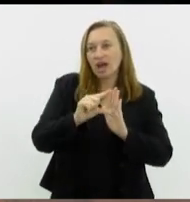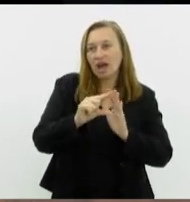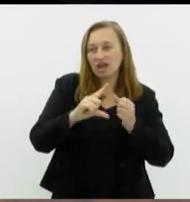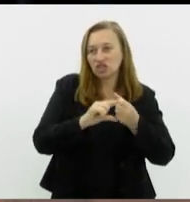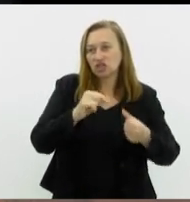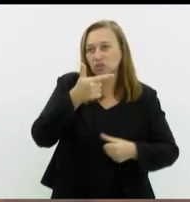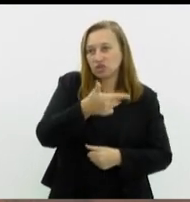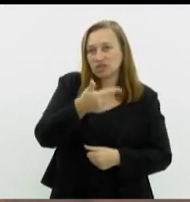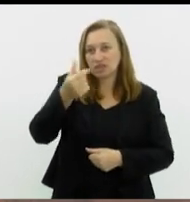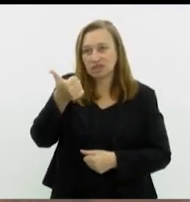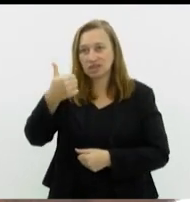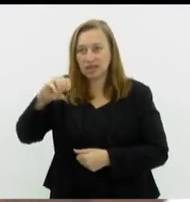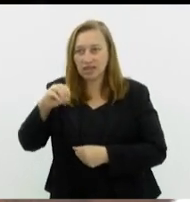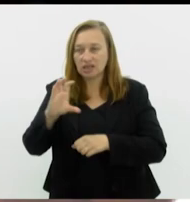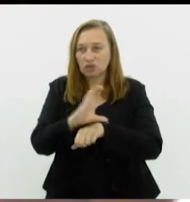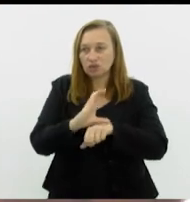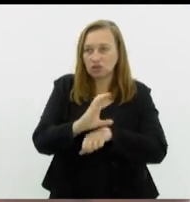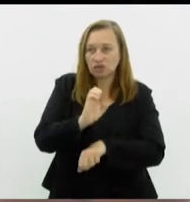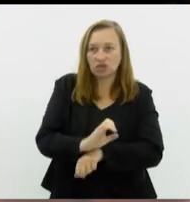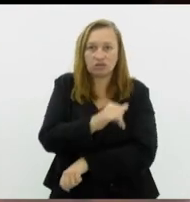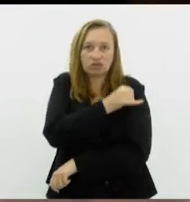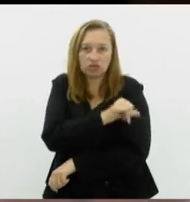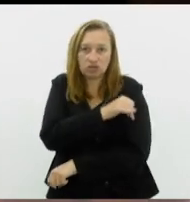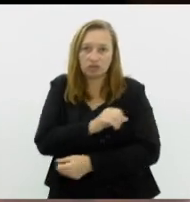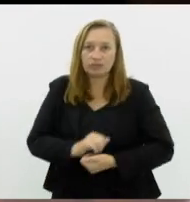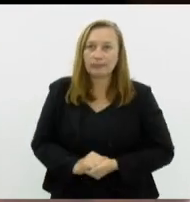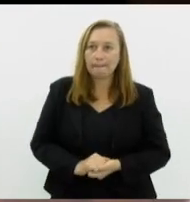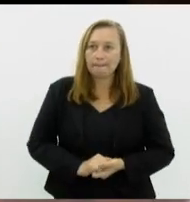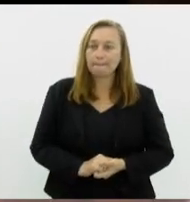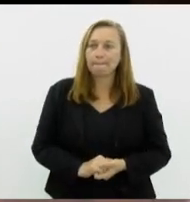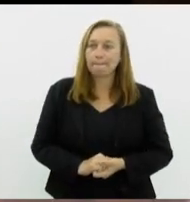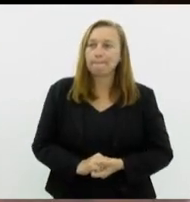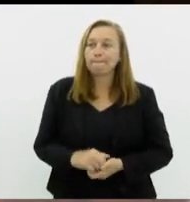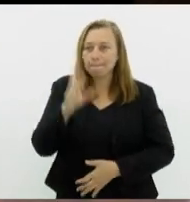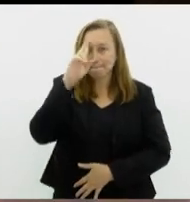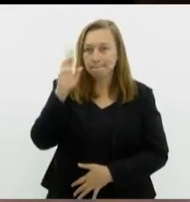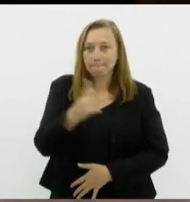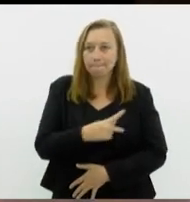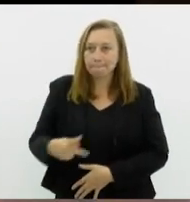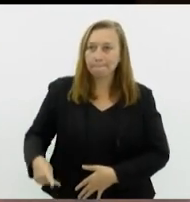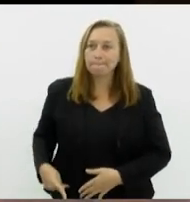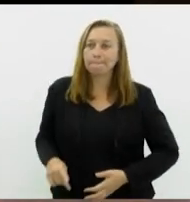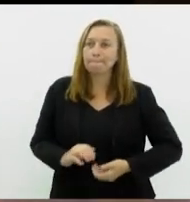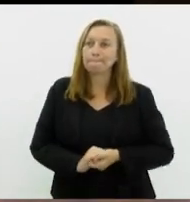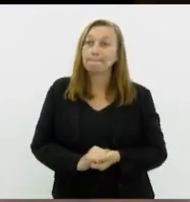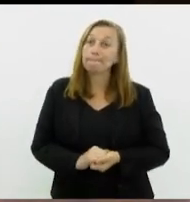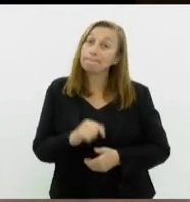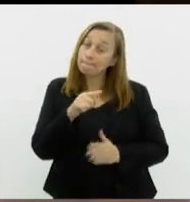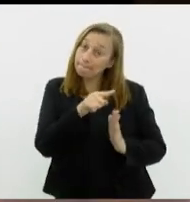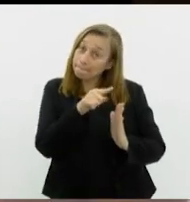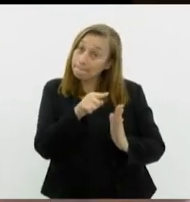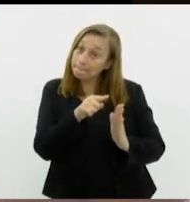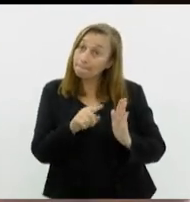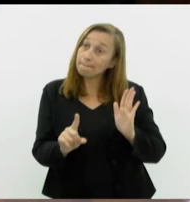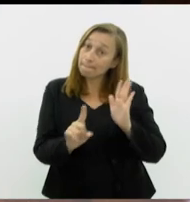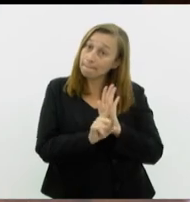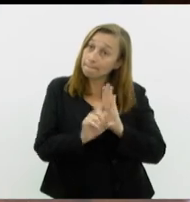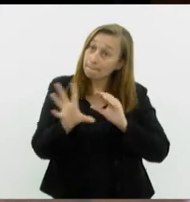210 da Constituição do Estado do Rio de Janeiro. Senhor presidente, esta lei